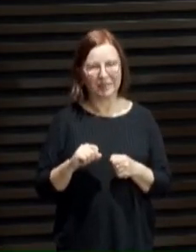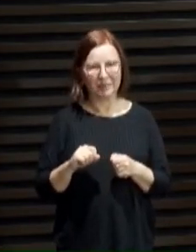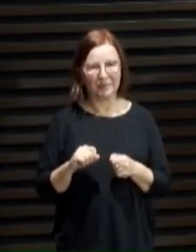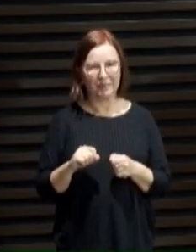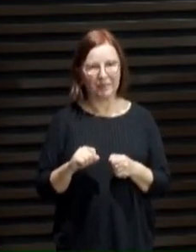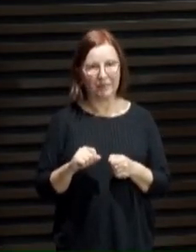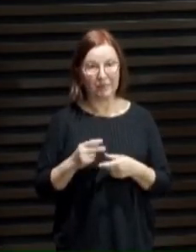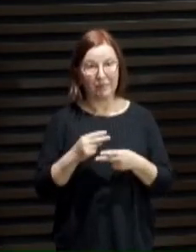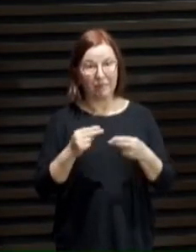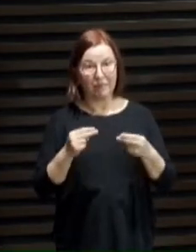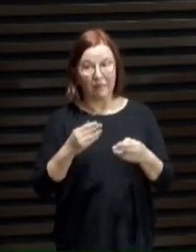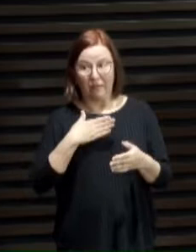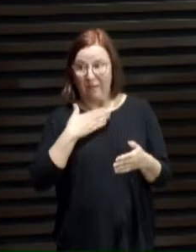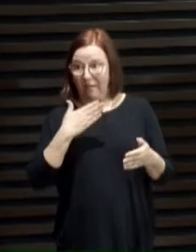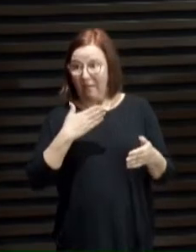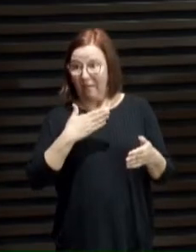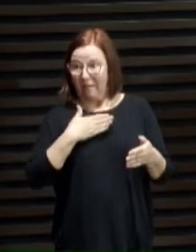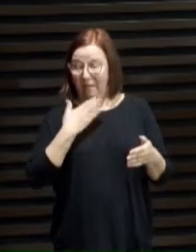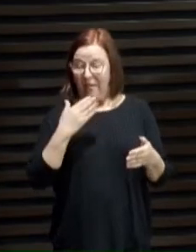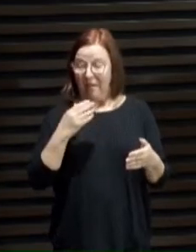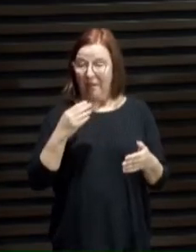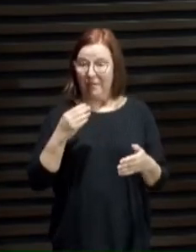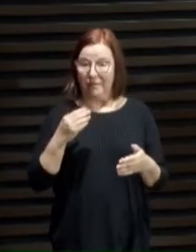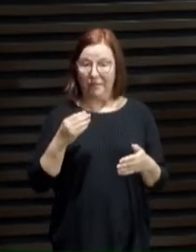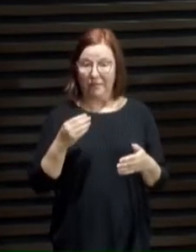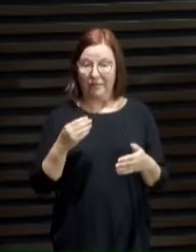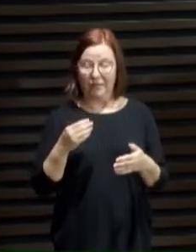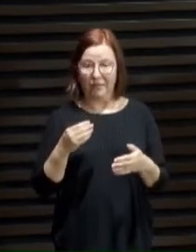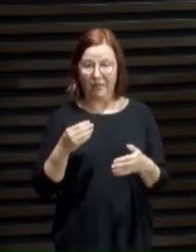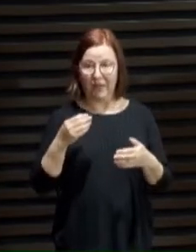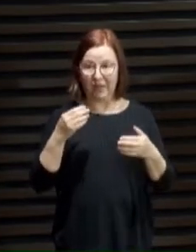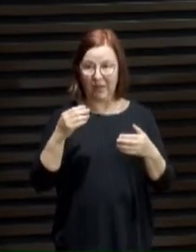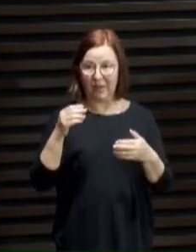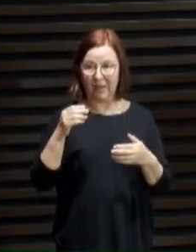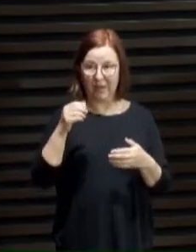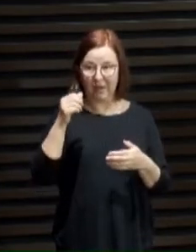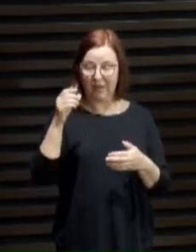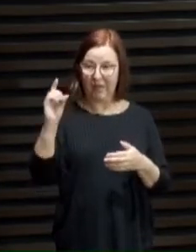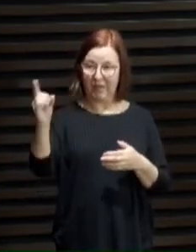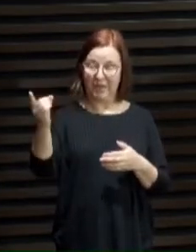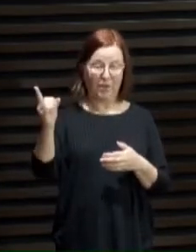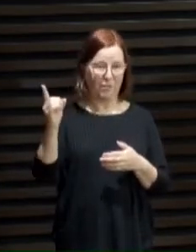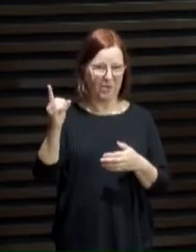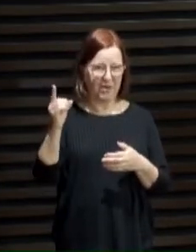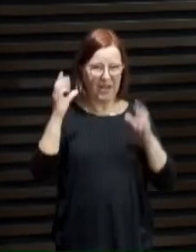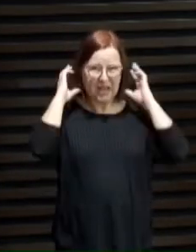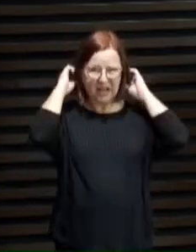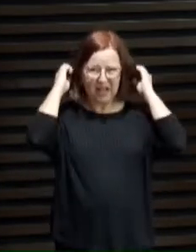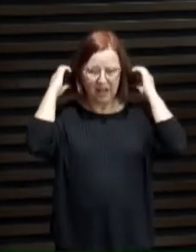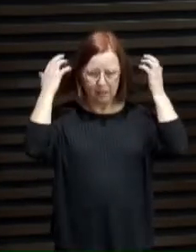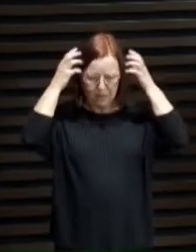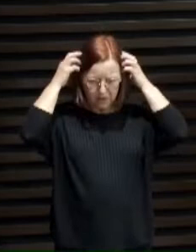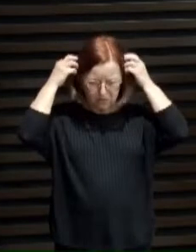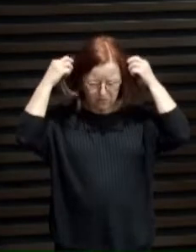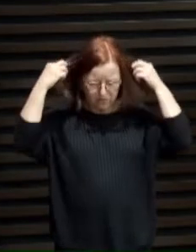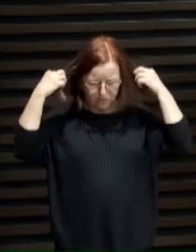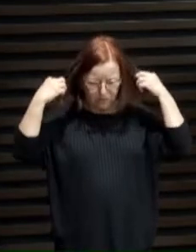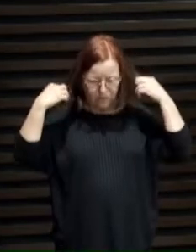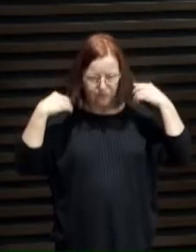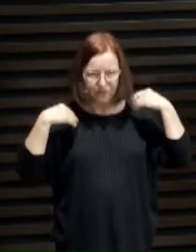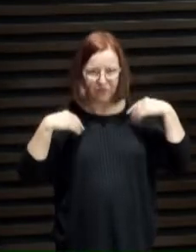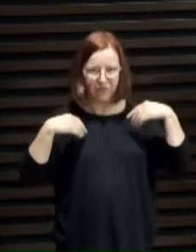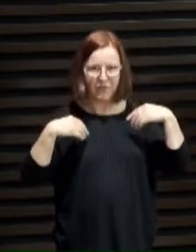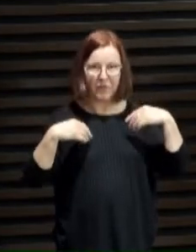chocante. Ela solta os cabelos. Isso você só faz para o noivo na noite